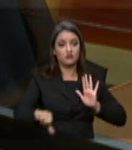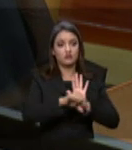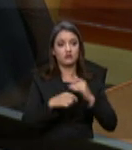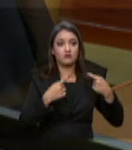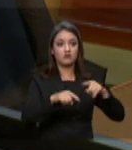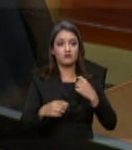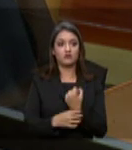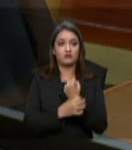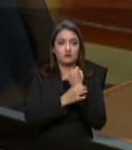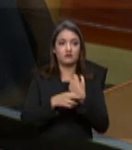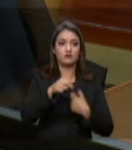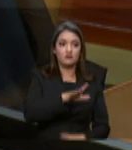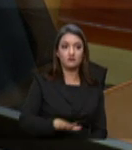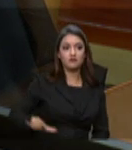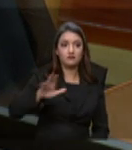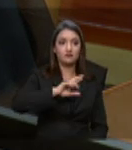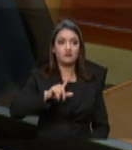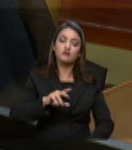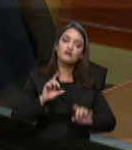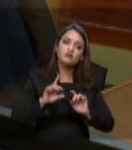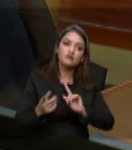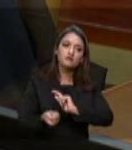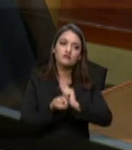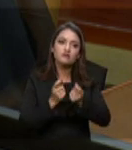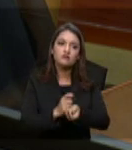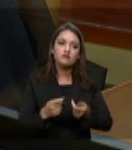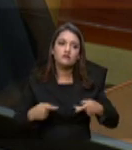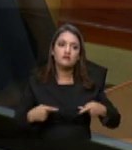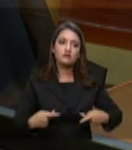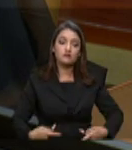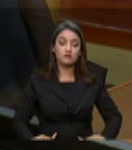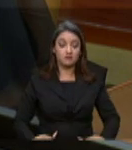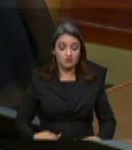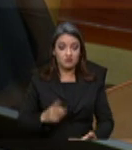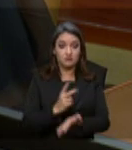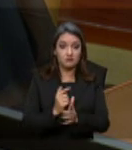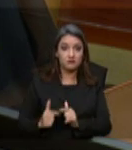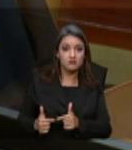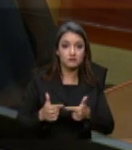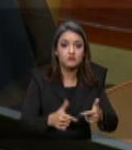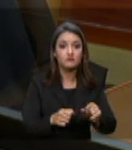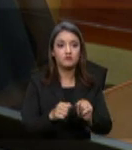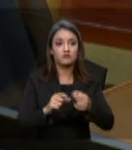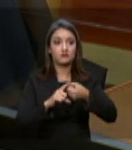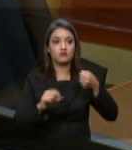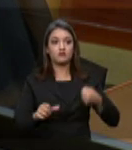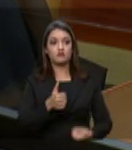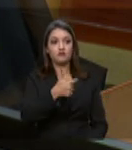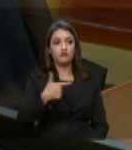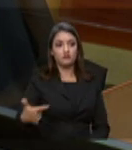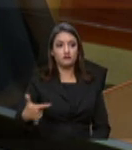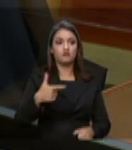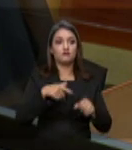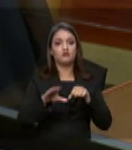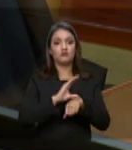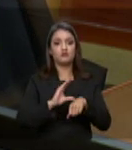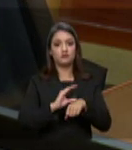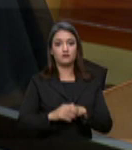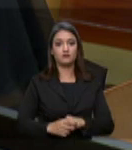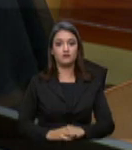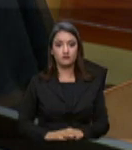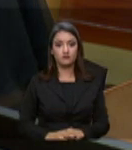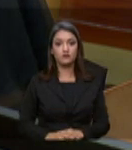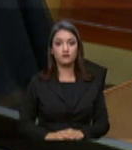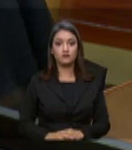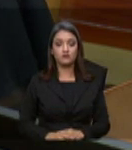segurança nacional não basta a mera adequação típica da conduta objetivamente considerada a figura descrita no artigo 12 do referido diploma